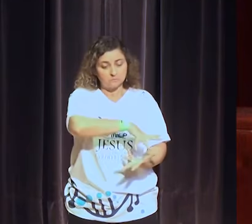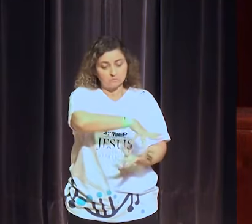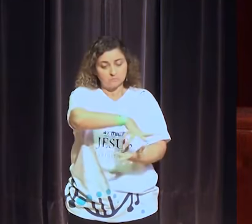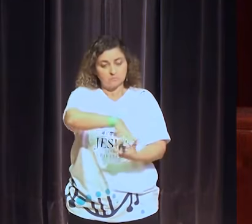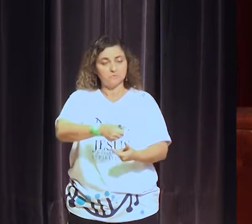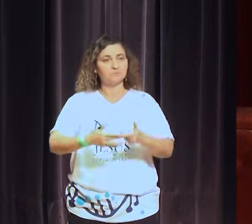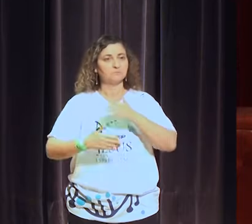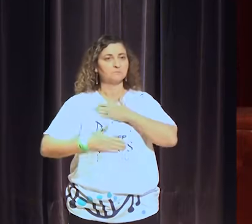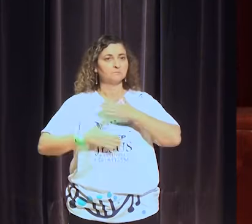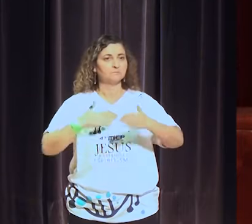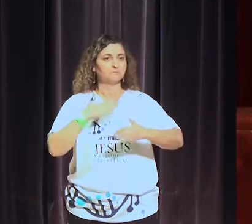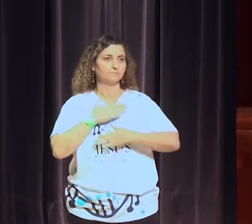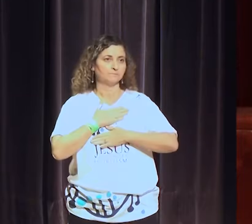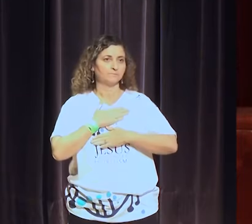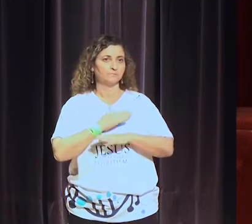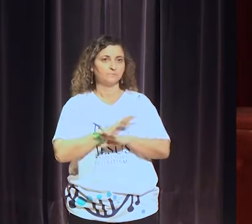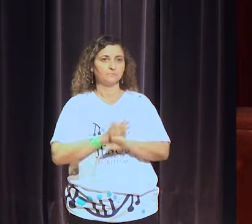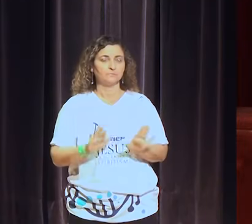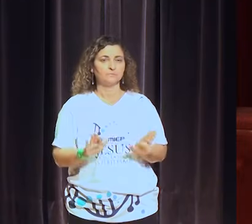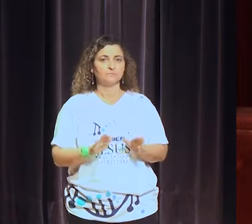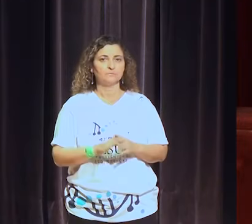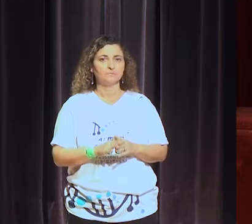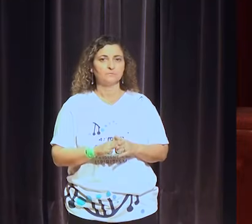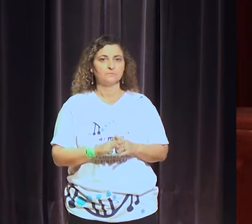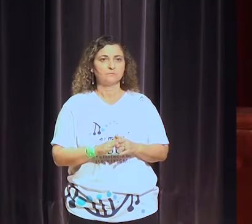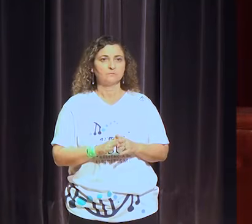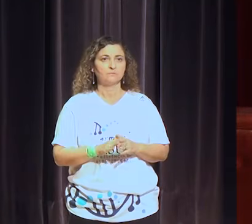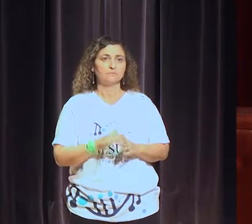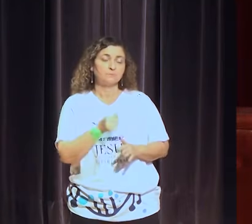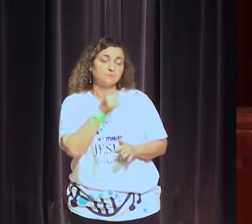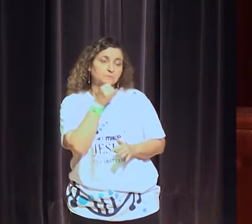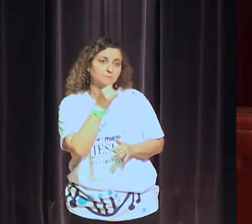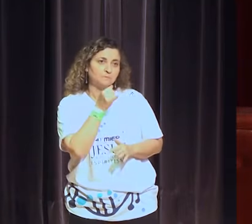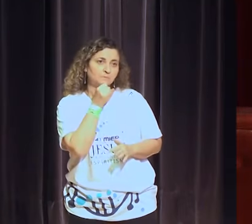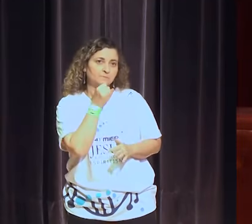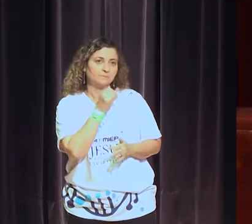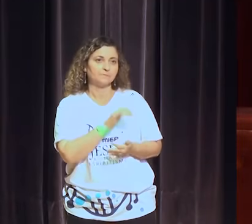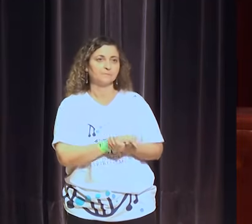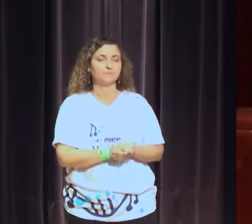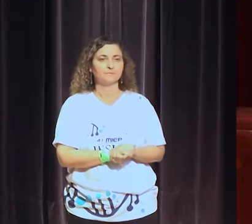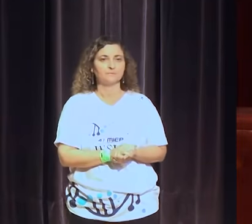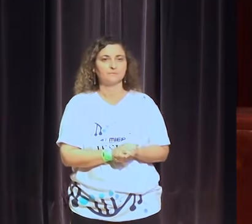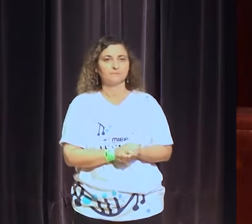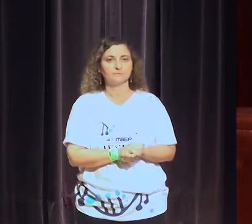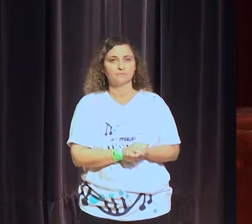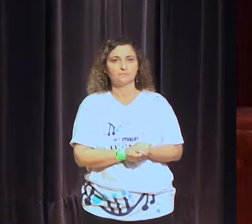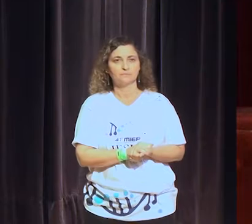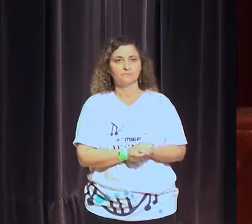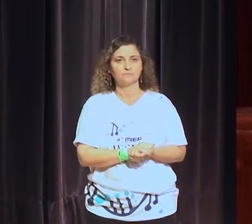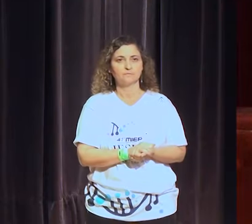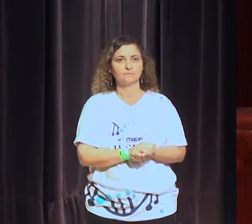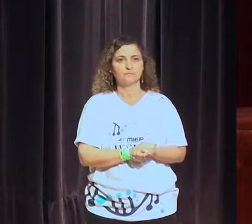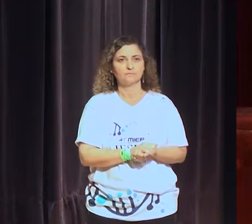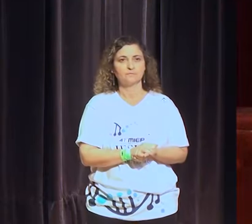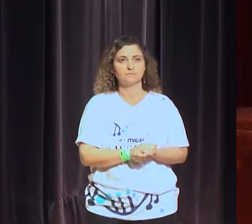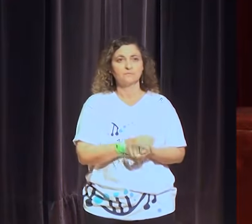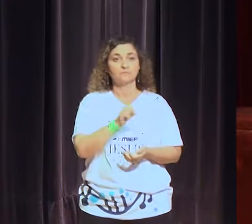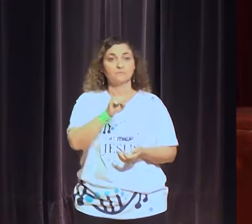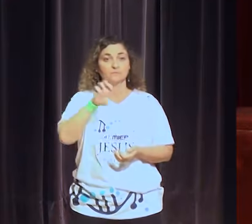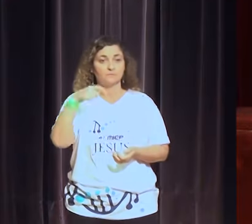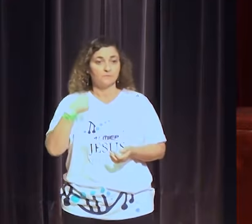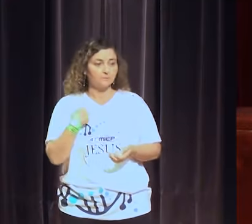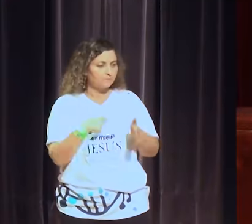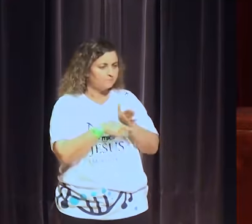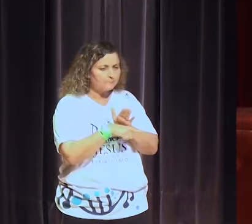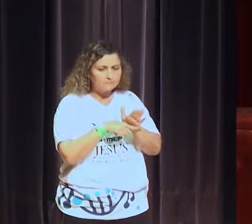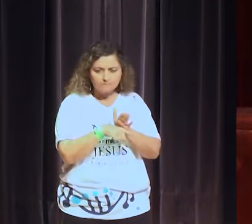corpóreo. Ao eu examino, por exemplo, as diversas espécies